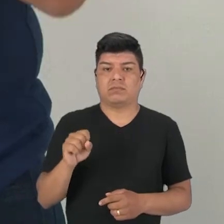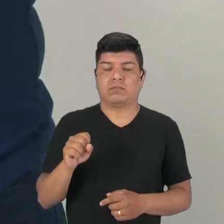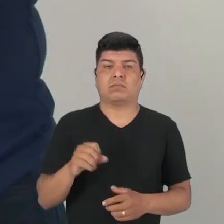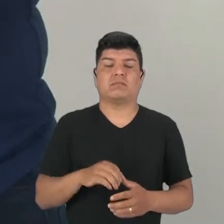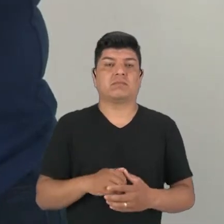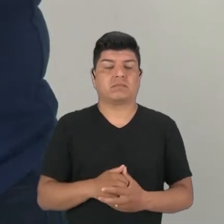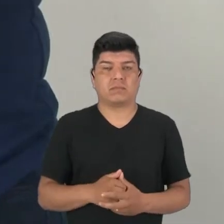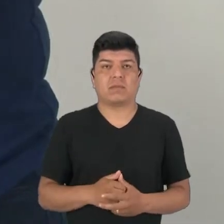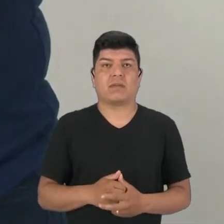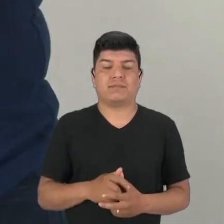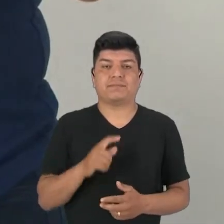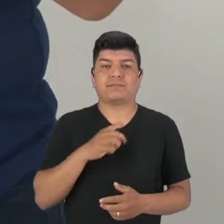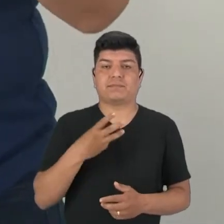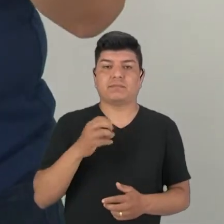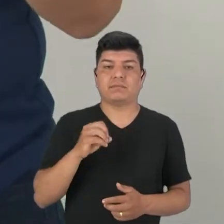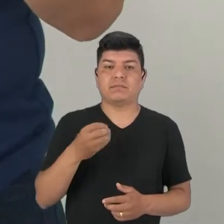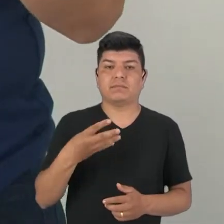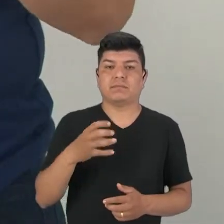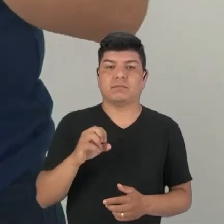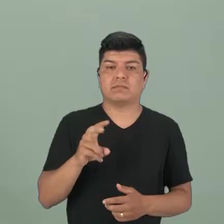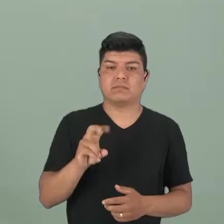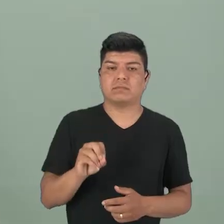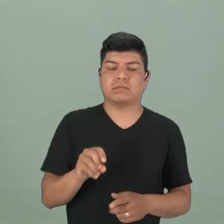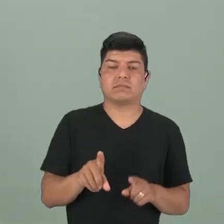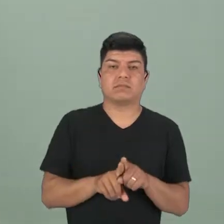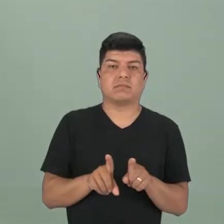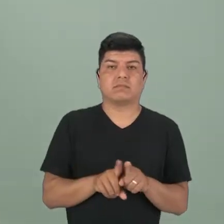50. Então aqui eu tenho de 30, de 40 e de 50.